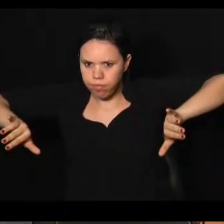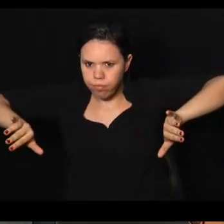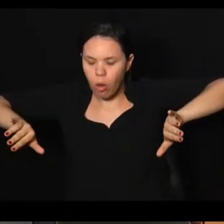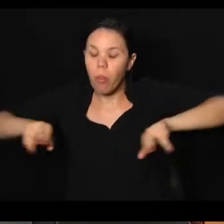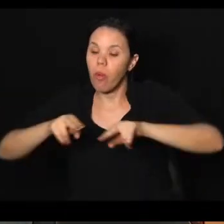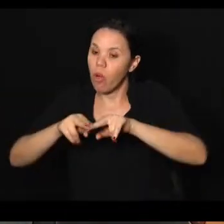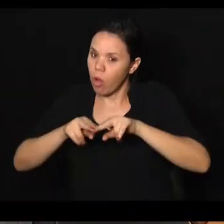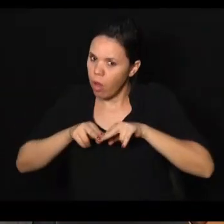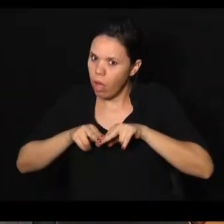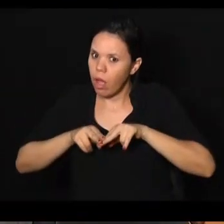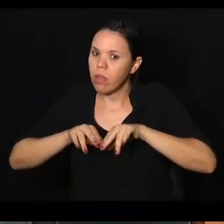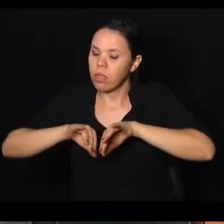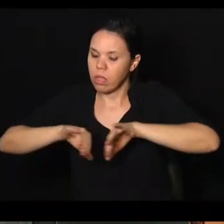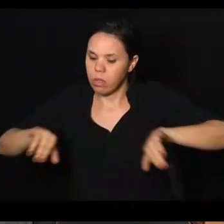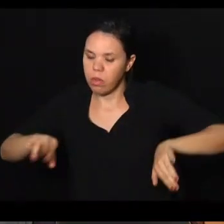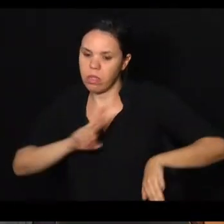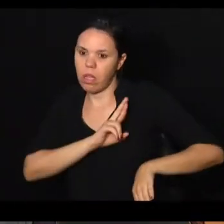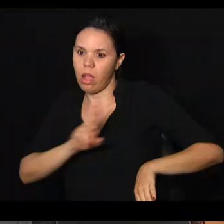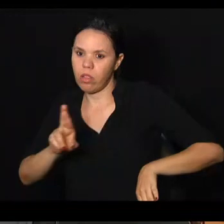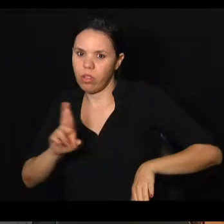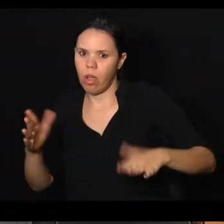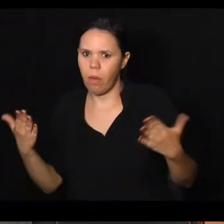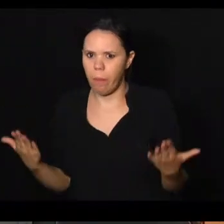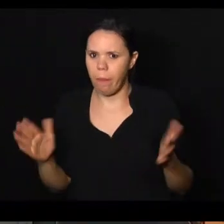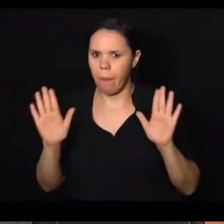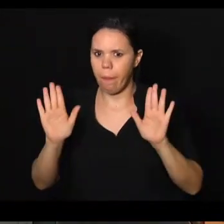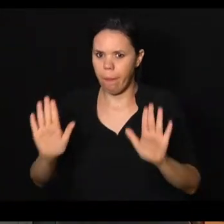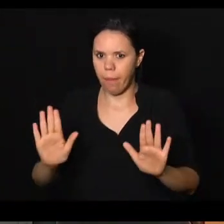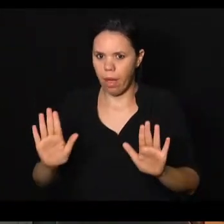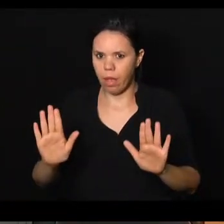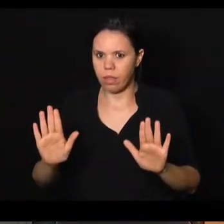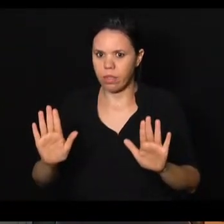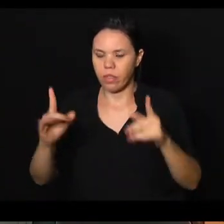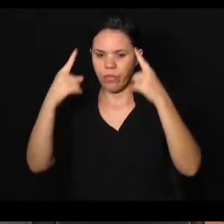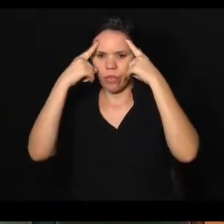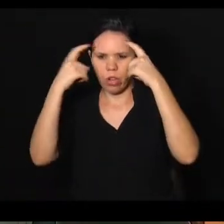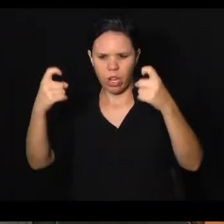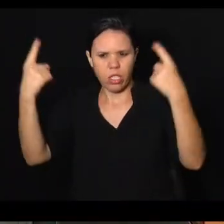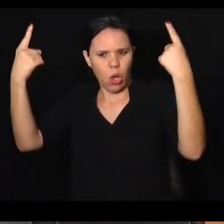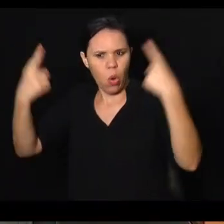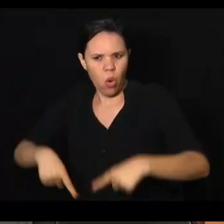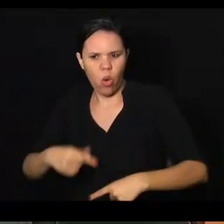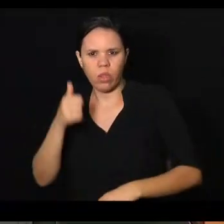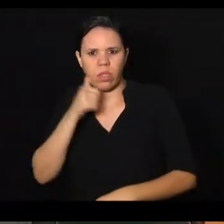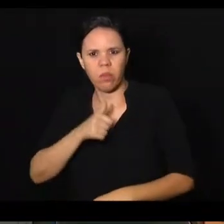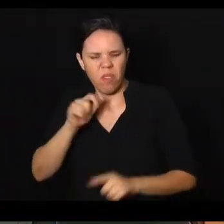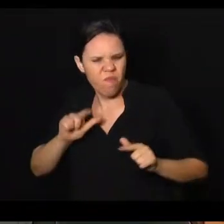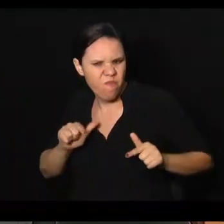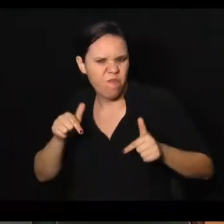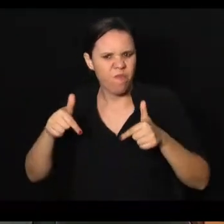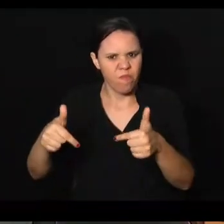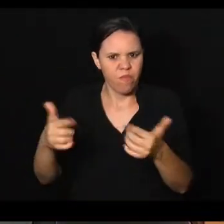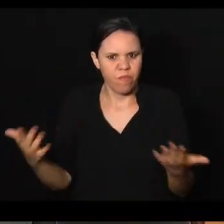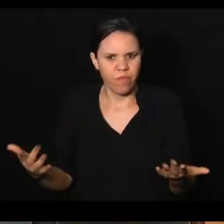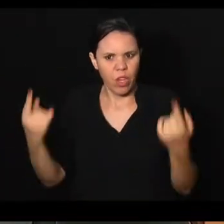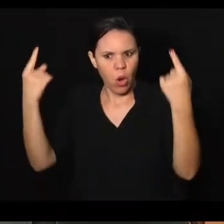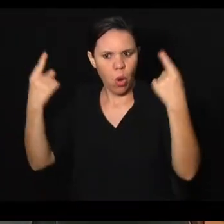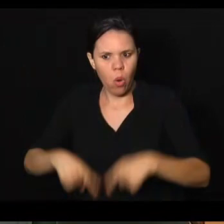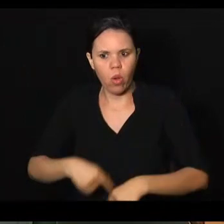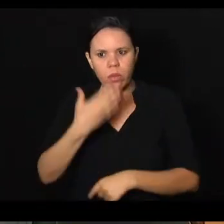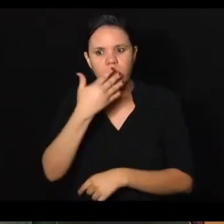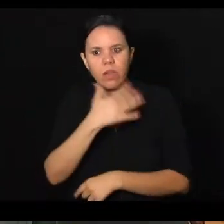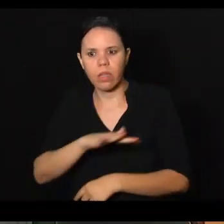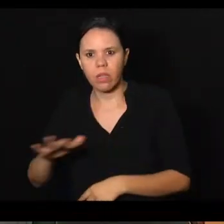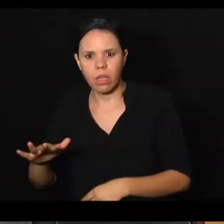religiosa, mas no enfrentamento à violência contra a mulher, no enfrentamento à violência contra a